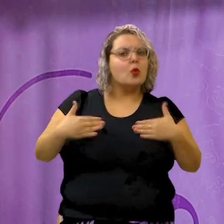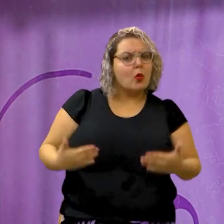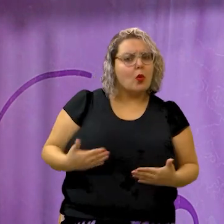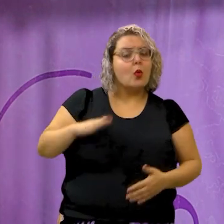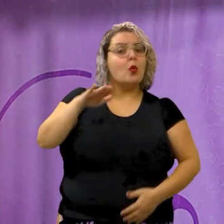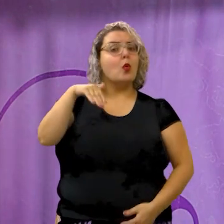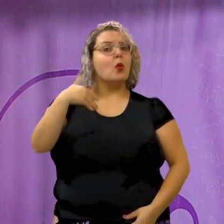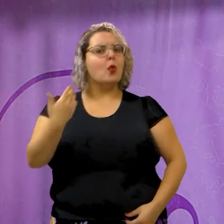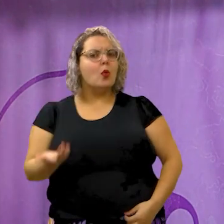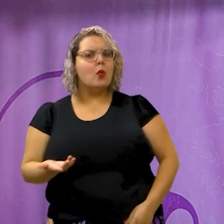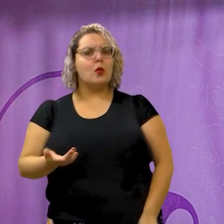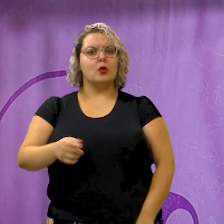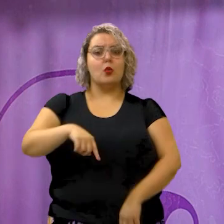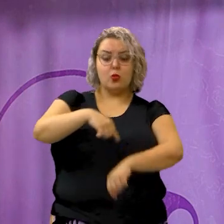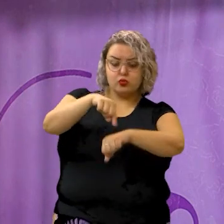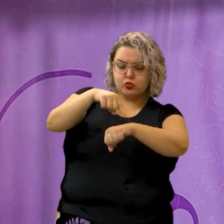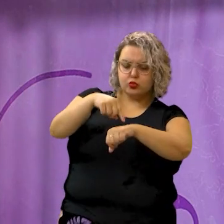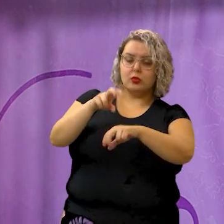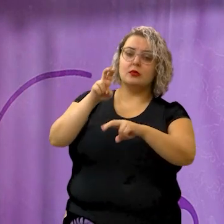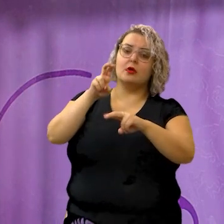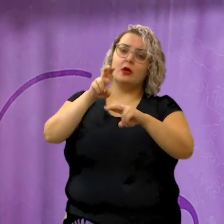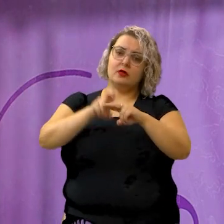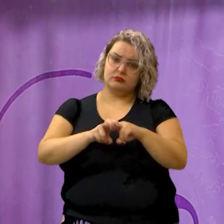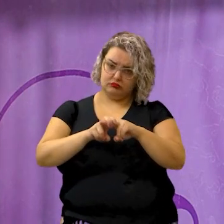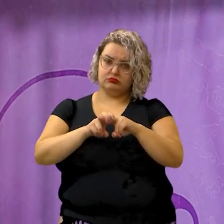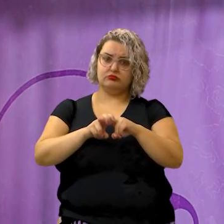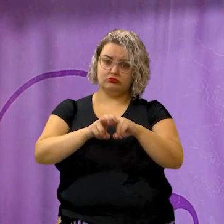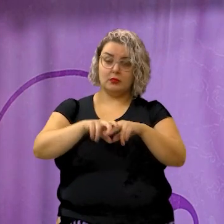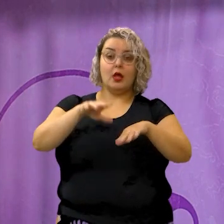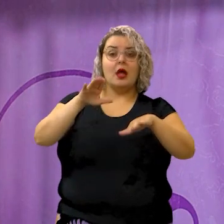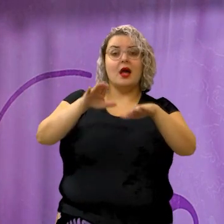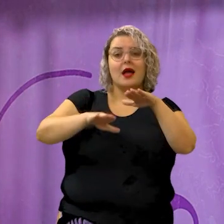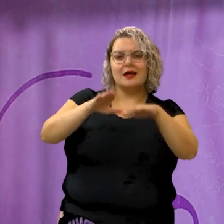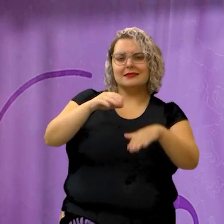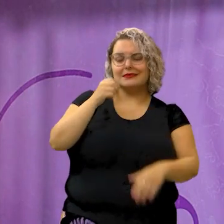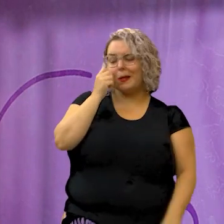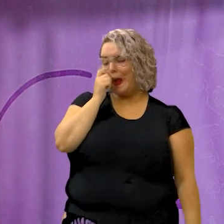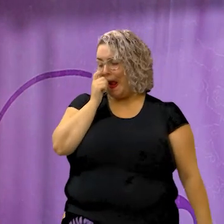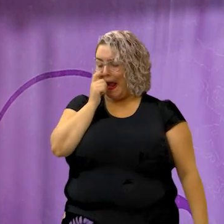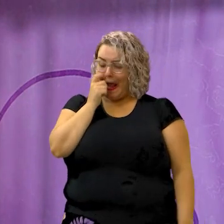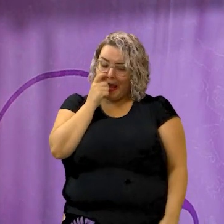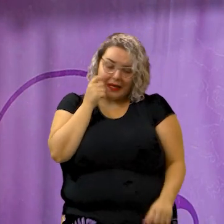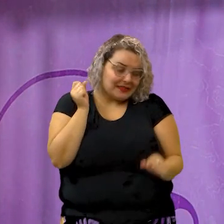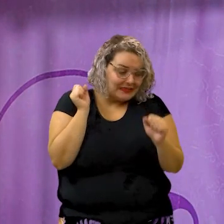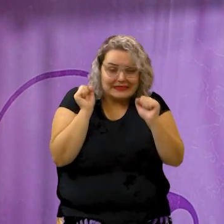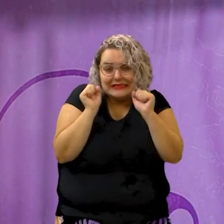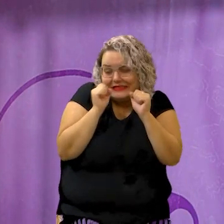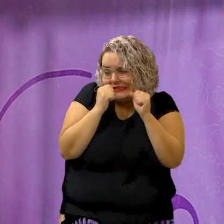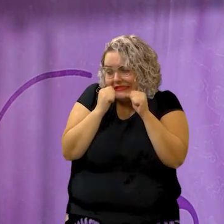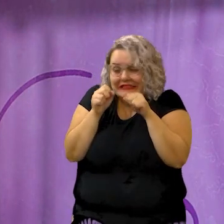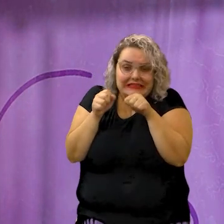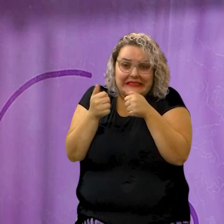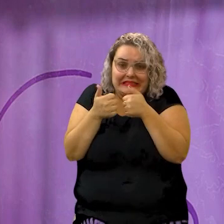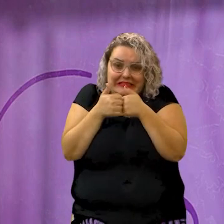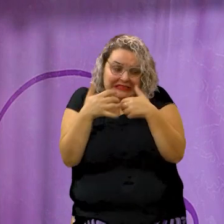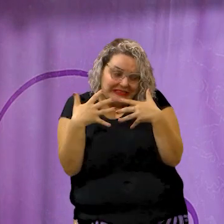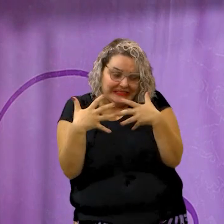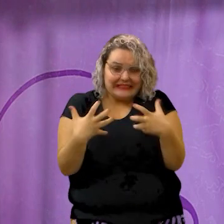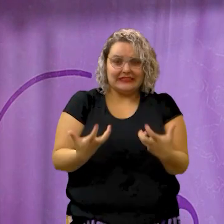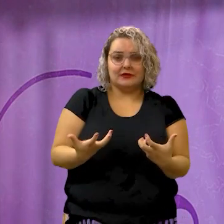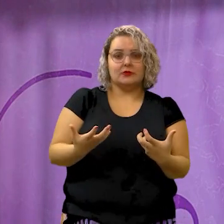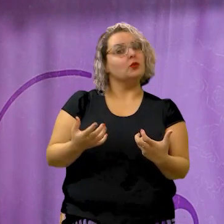quando a gente fica aí muito tempo sentado, né? Muitas vezes, né, a gente vai meio que espremidinho, né? Por mais que tenha espaço, não é aquele